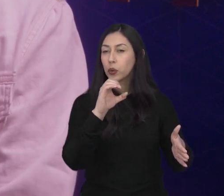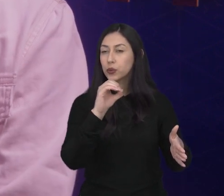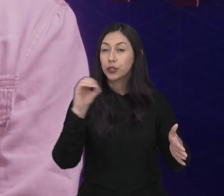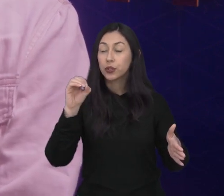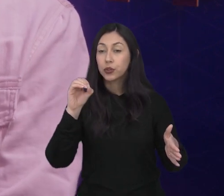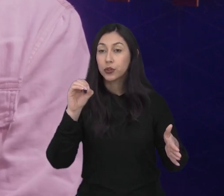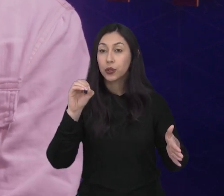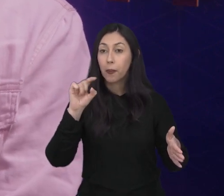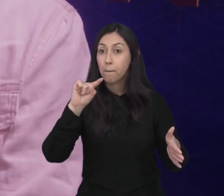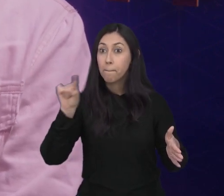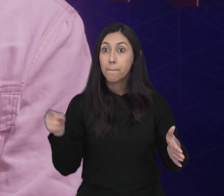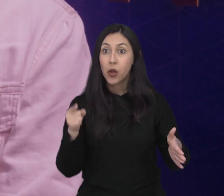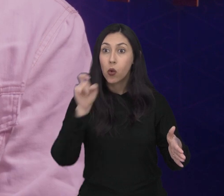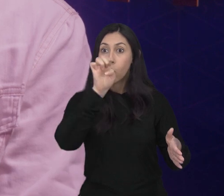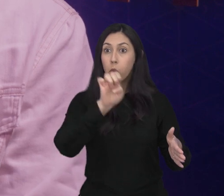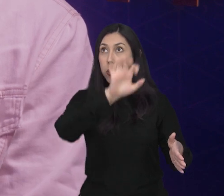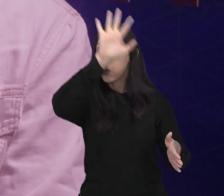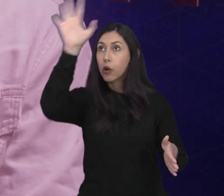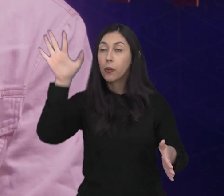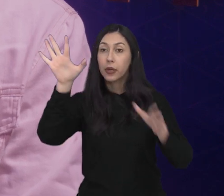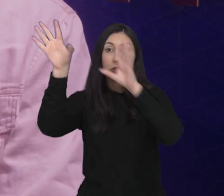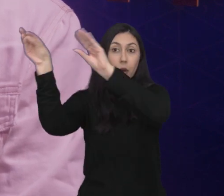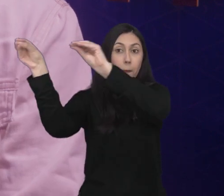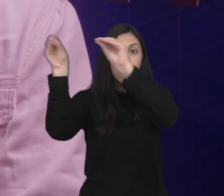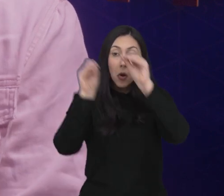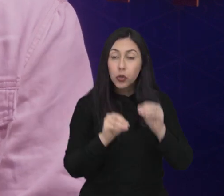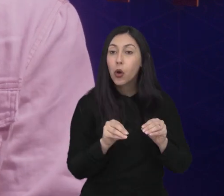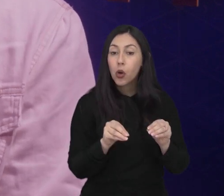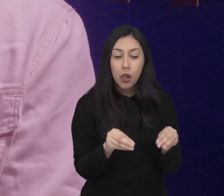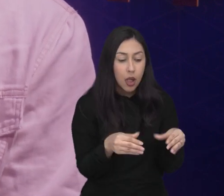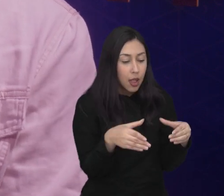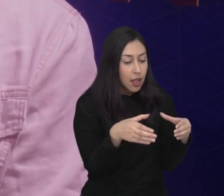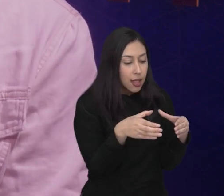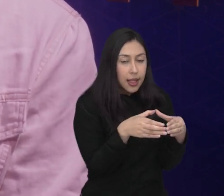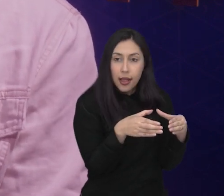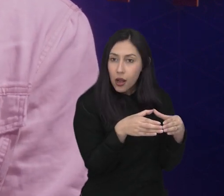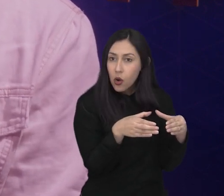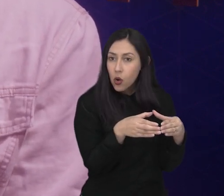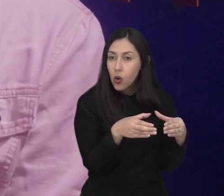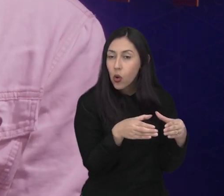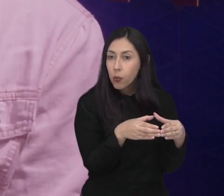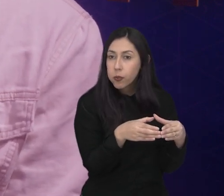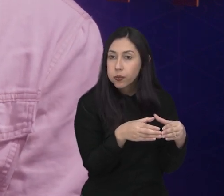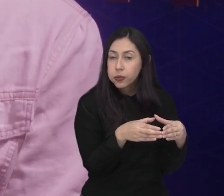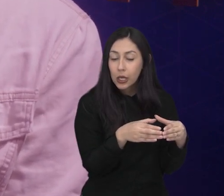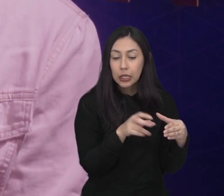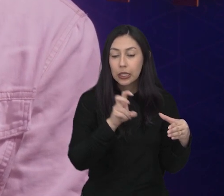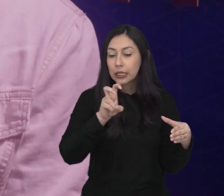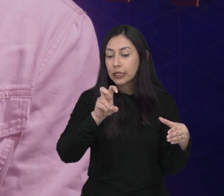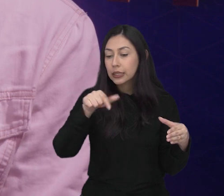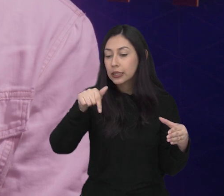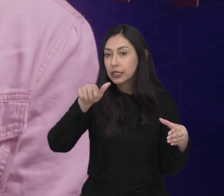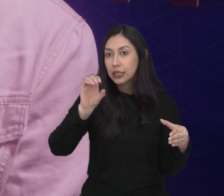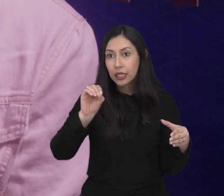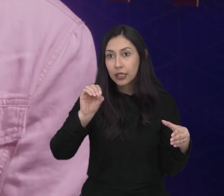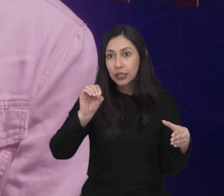mais ou menos 800 mil europeus aqui no Brasil. Desses 800 mil europeus,